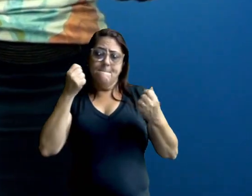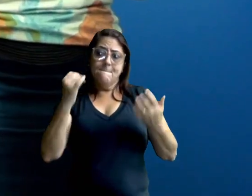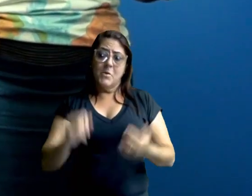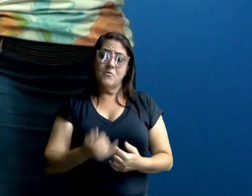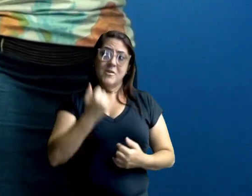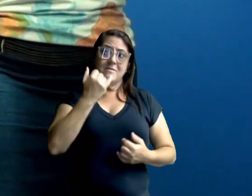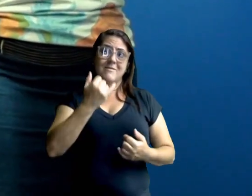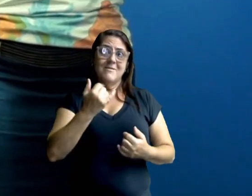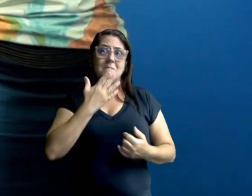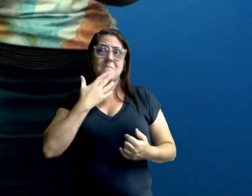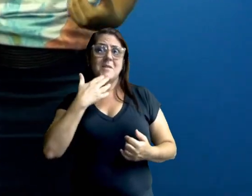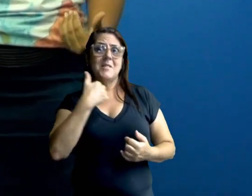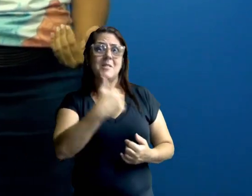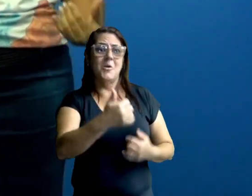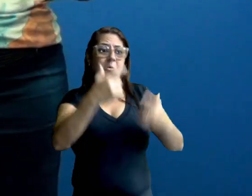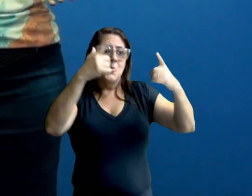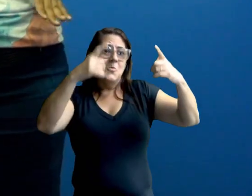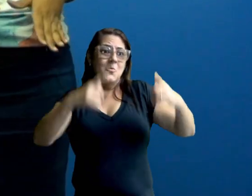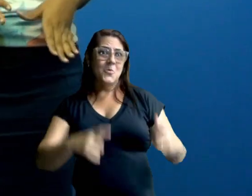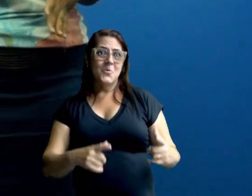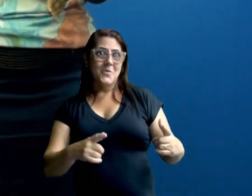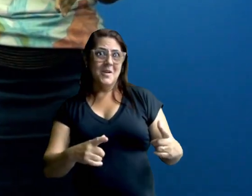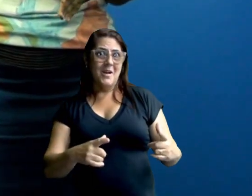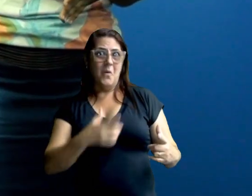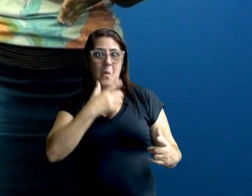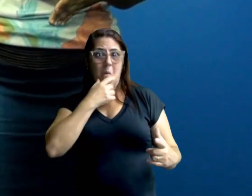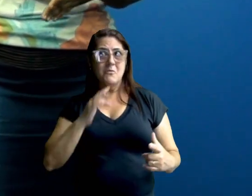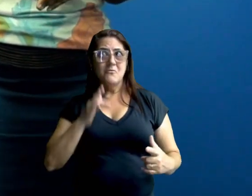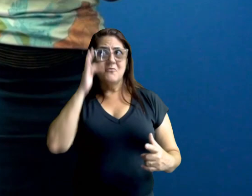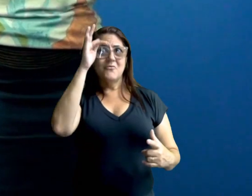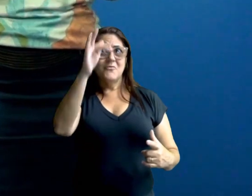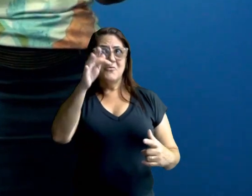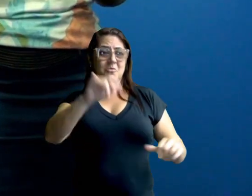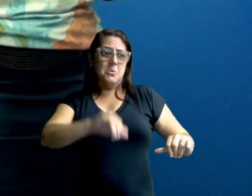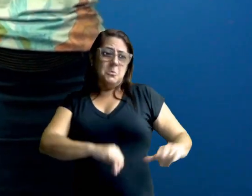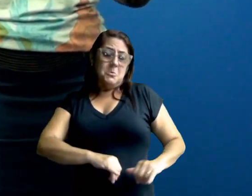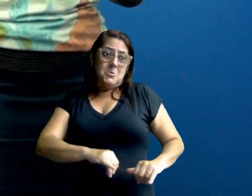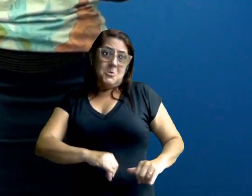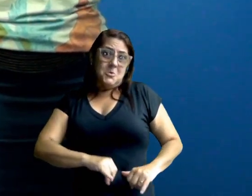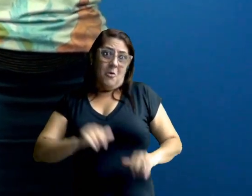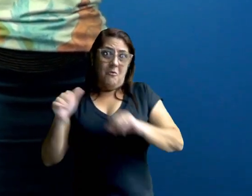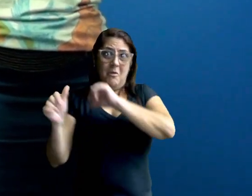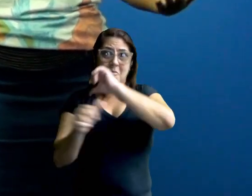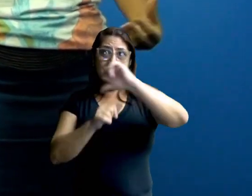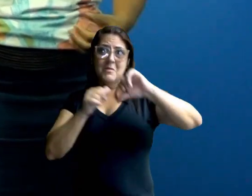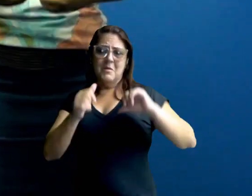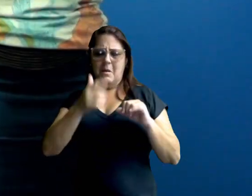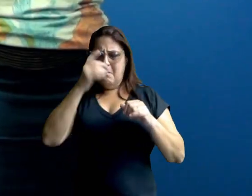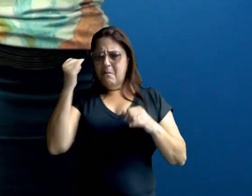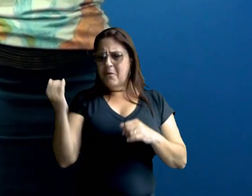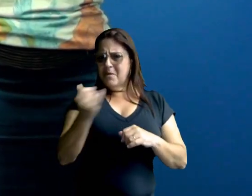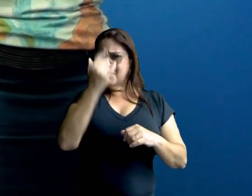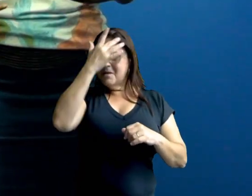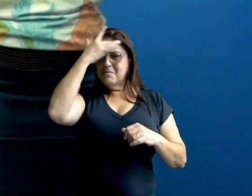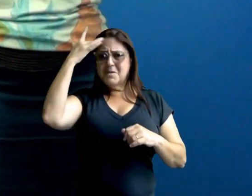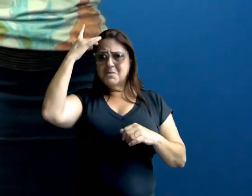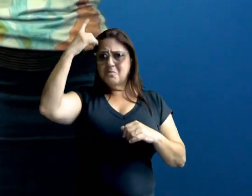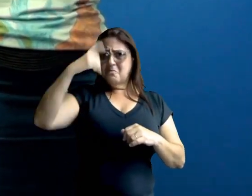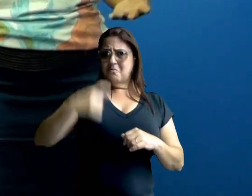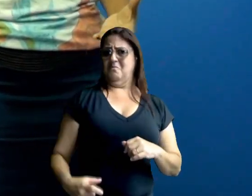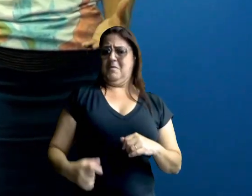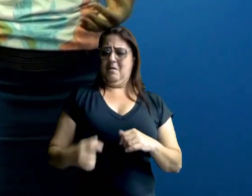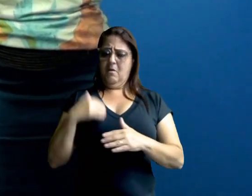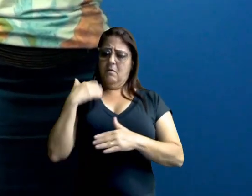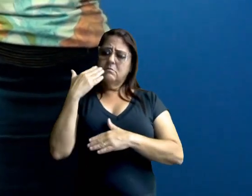ambiente e o ambiente não sofra tanto com a ação humana, tá? Porque é importante que o ser humano, ele, à medida que